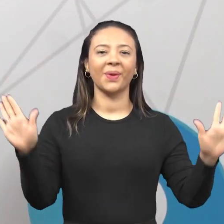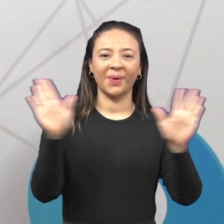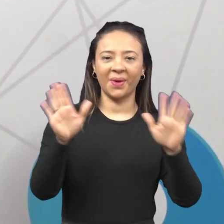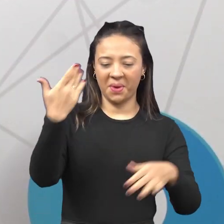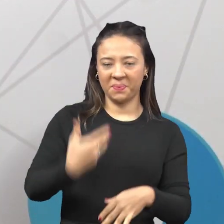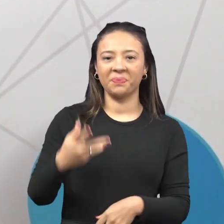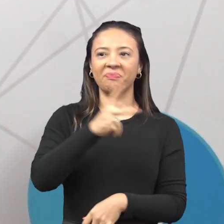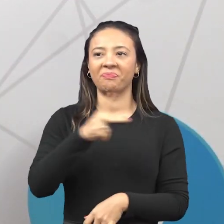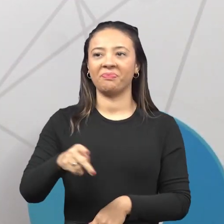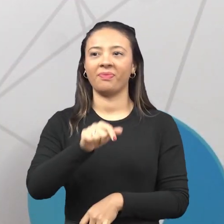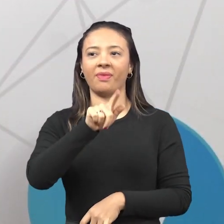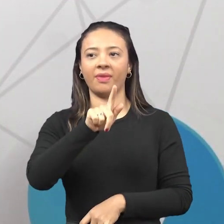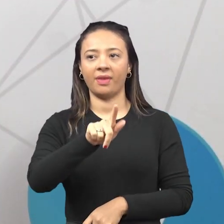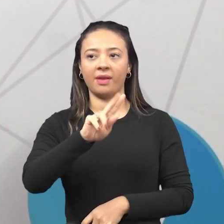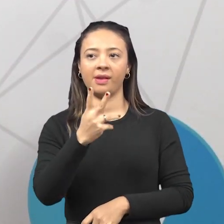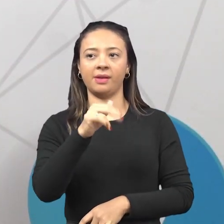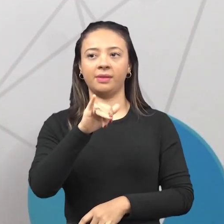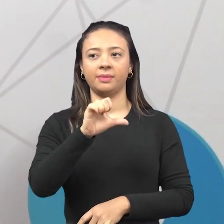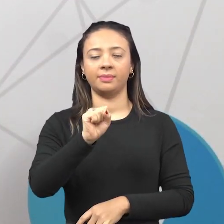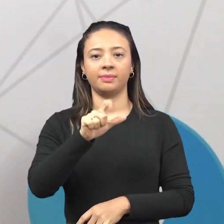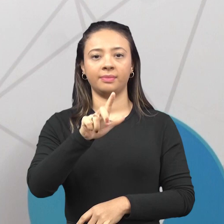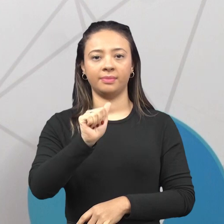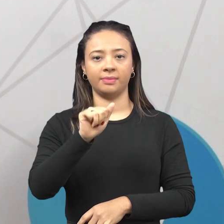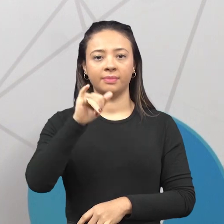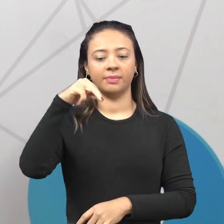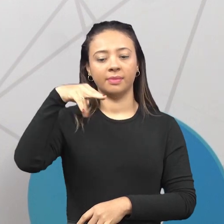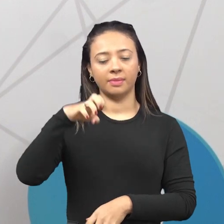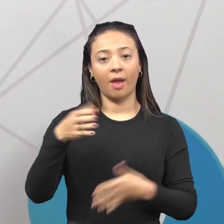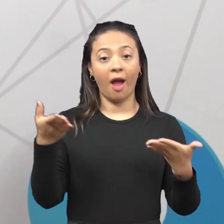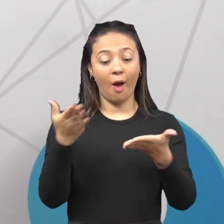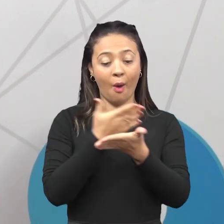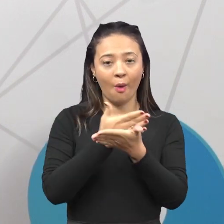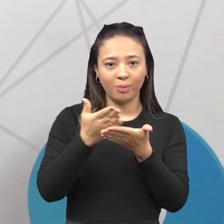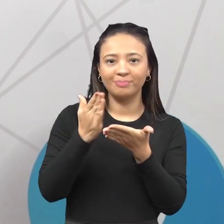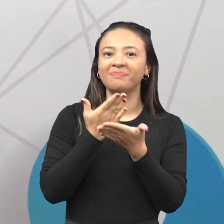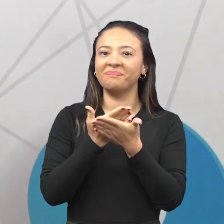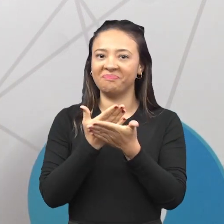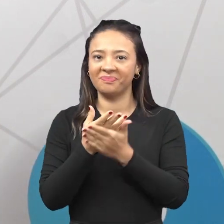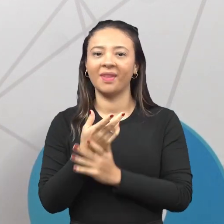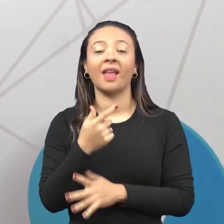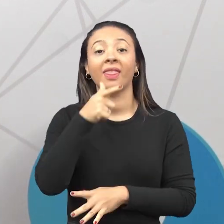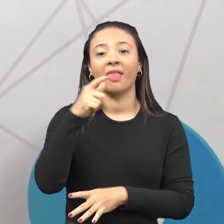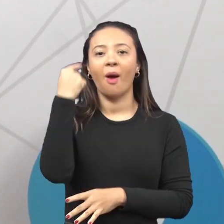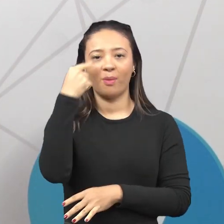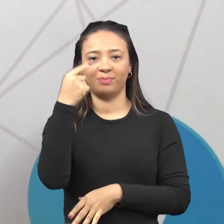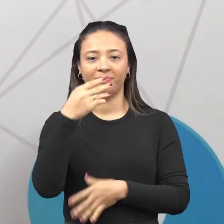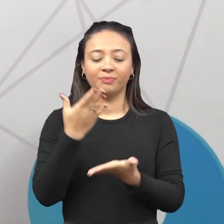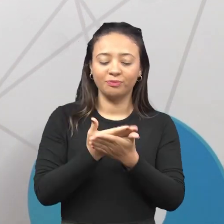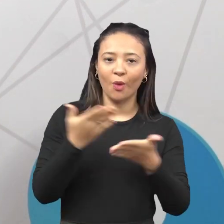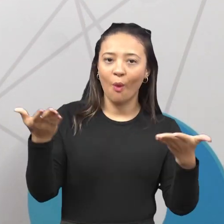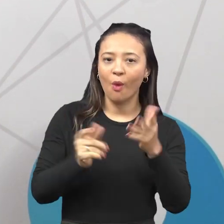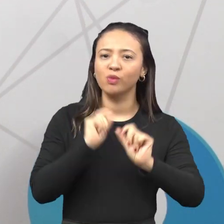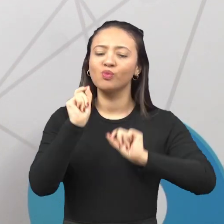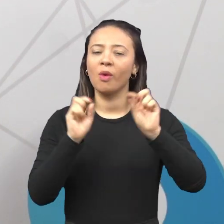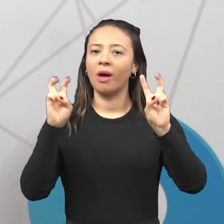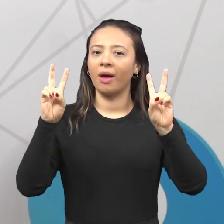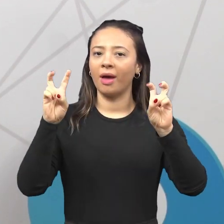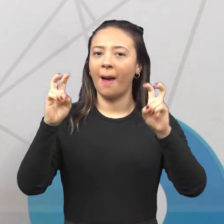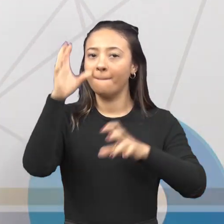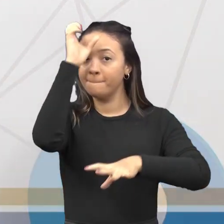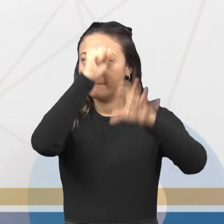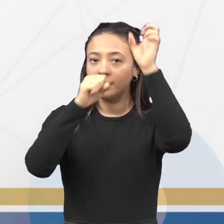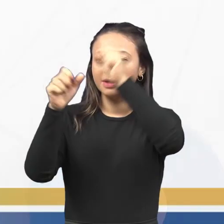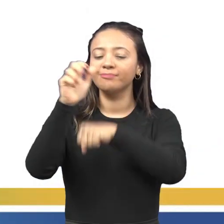Hola, yo soy la professora Gislaine e vamos a mais uma classe de língua espanhola. Na aula de hoje, a gente vai estudar um pouquinho e aprender